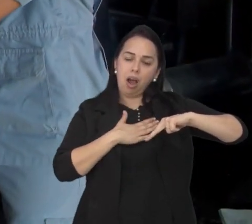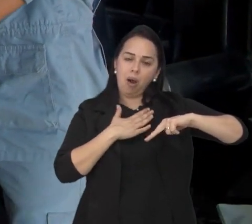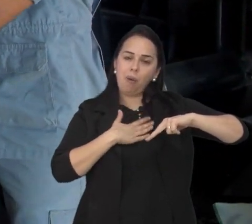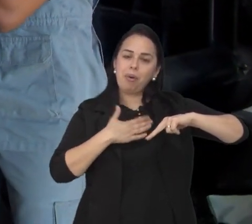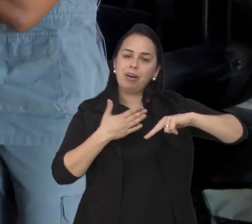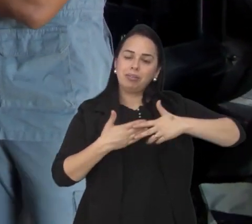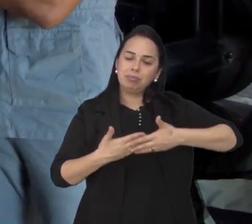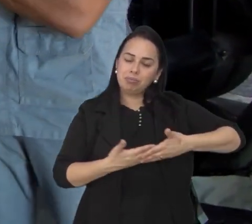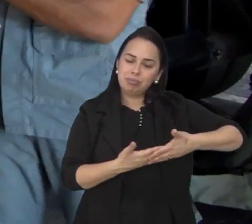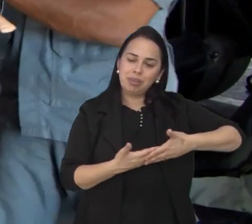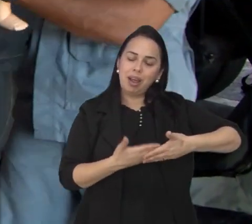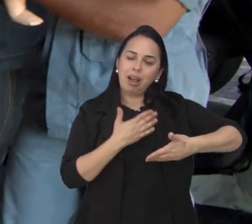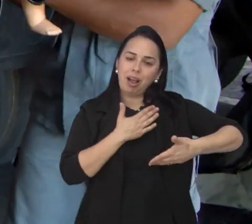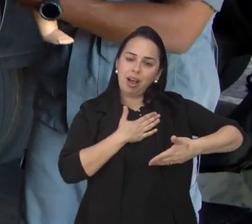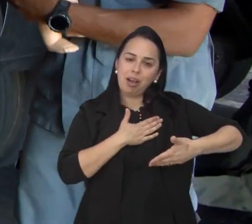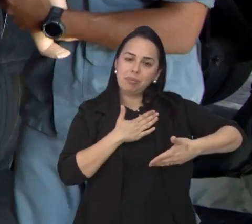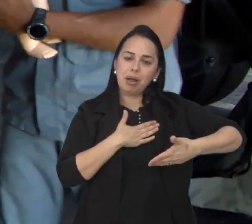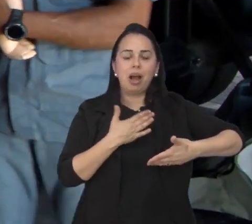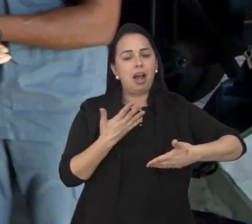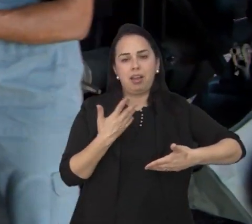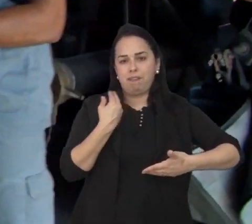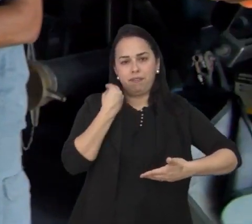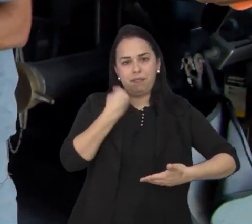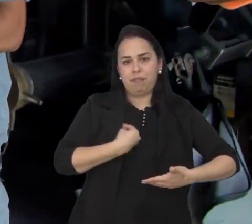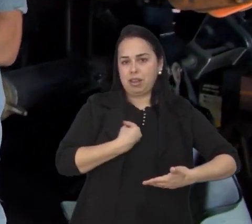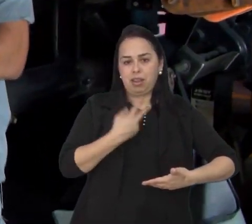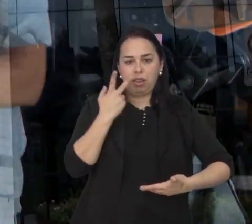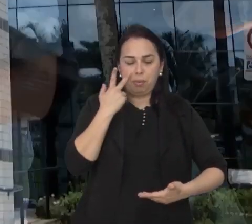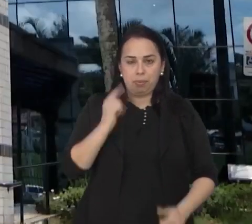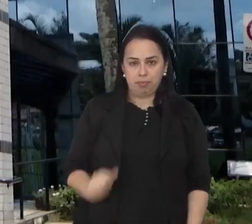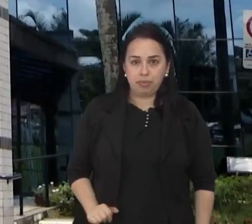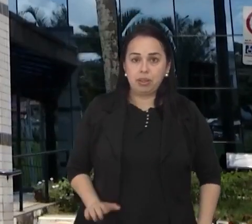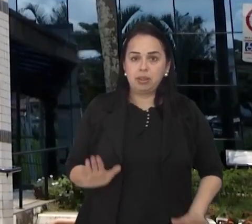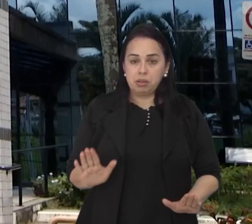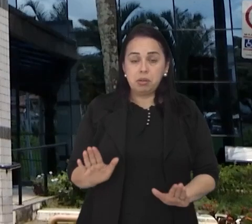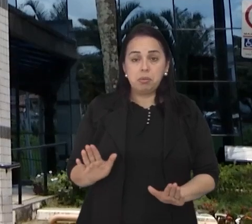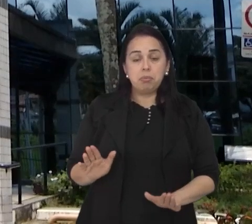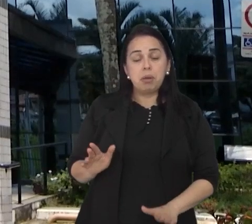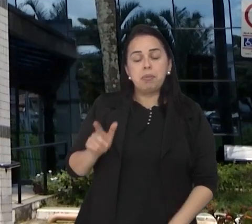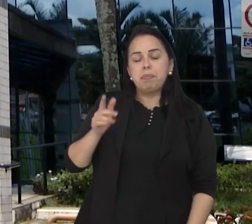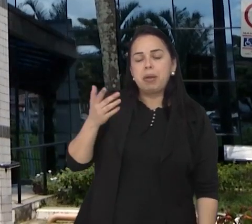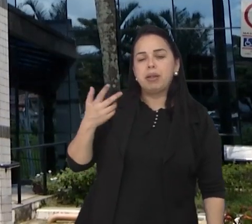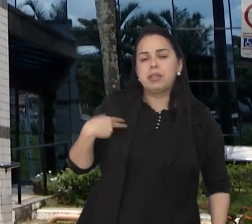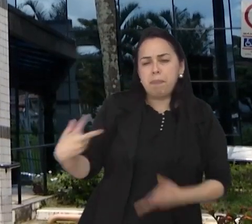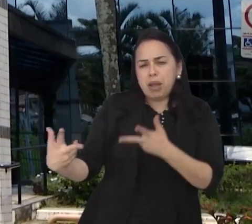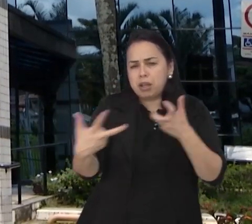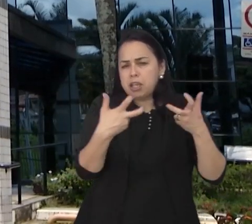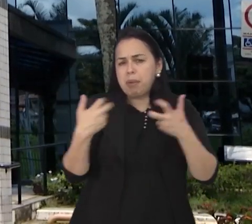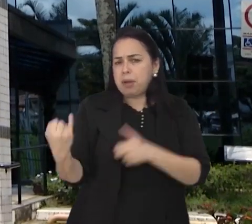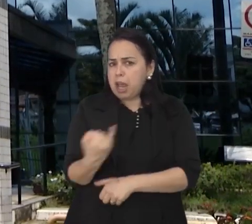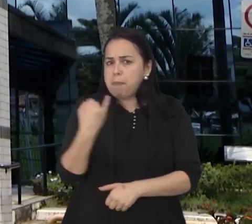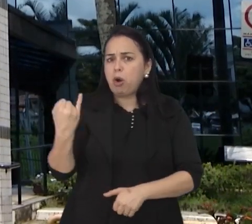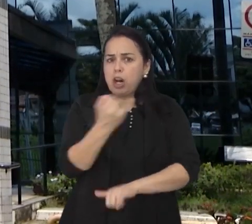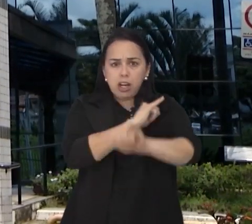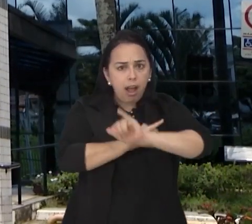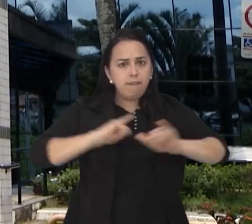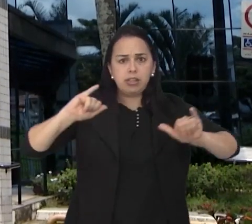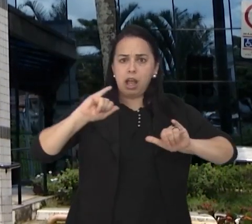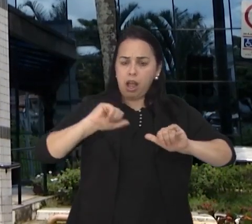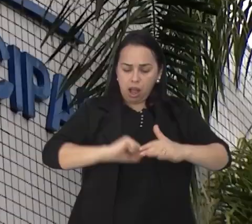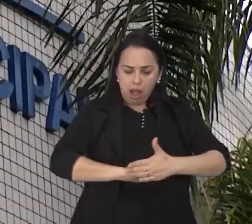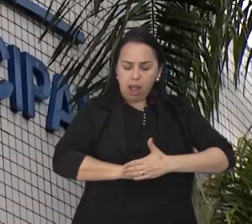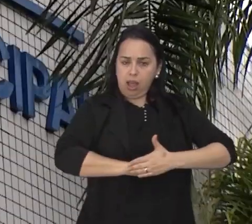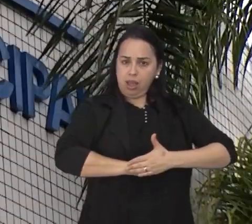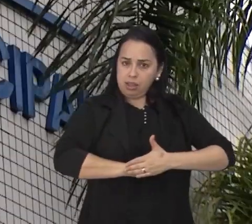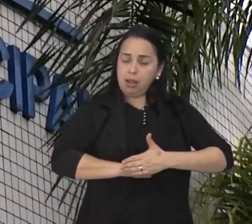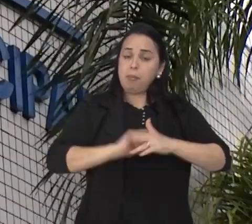calmar essa criança, vida normal. Reconhecendo a importância de tornar a manobra conhecimento